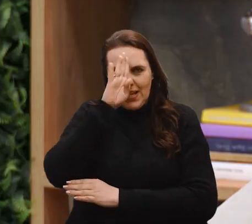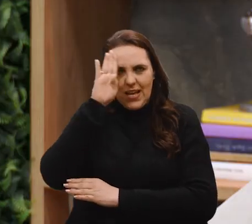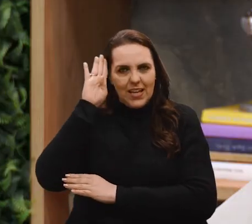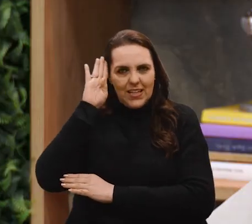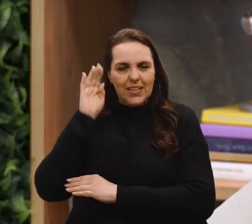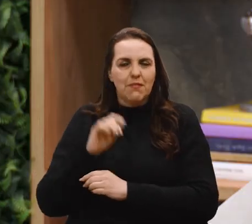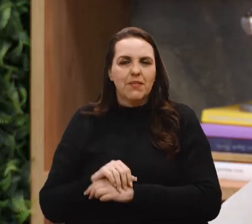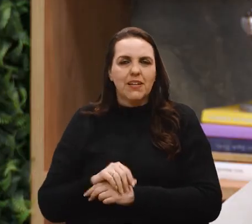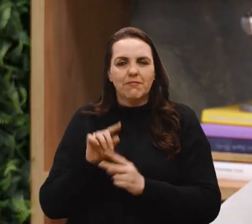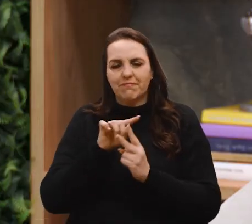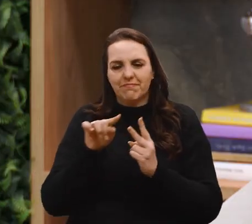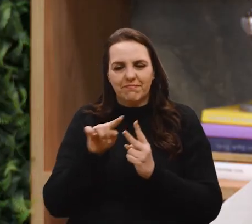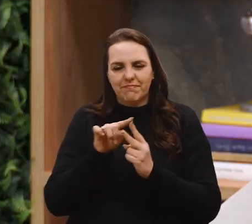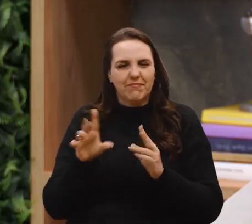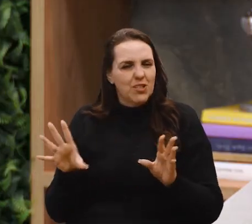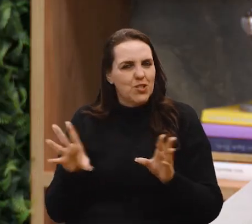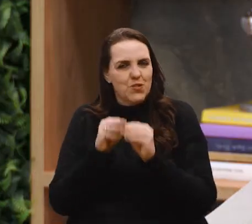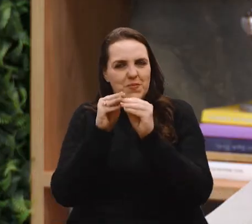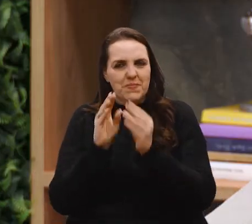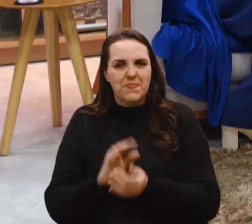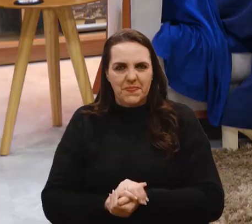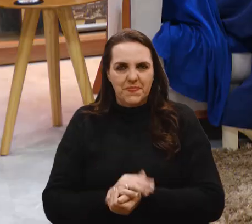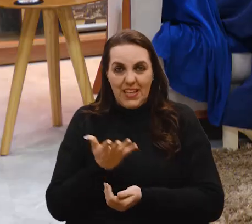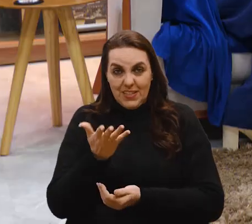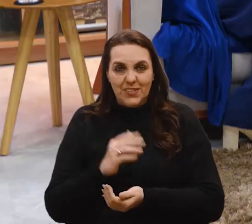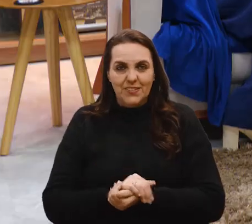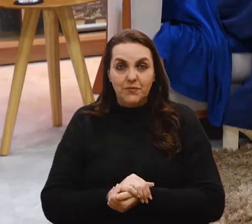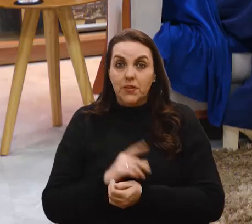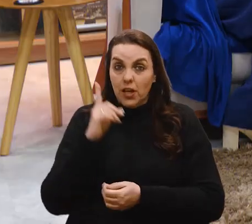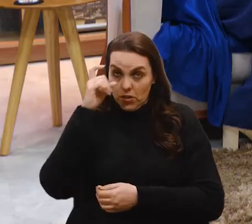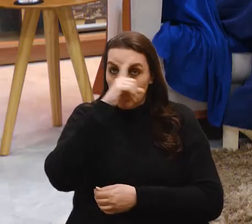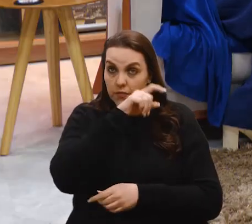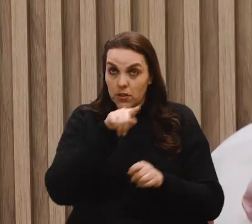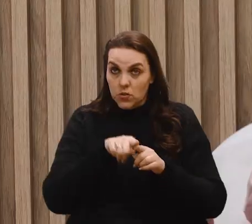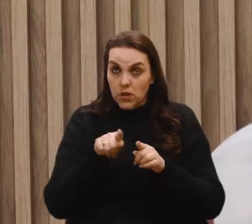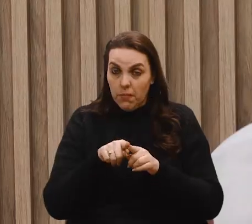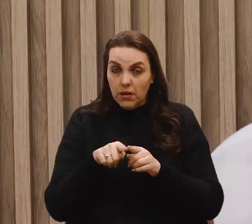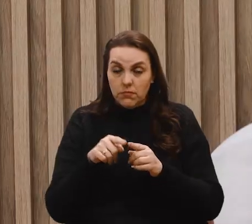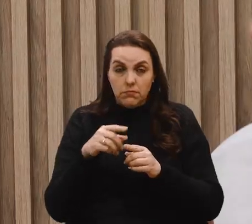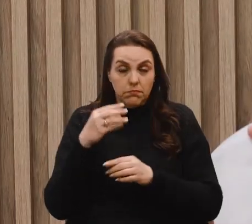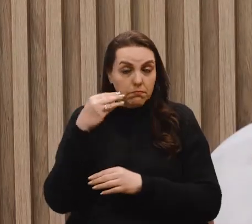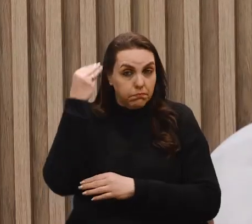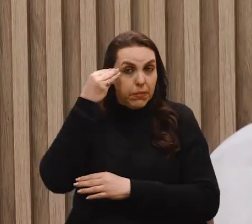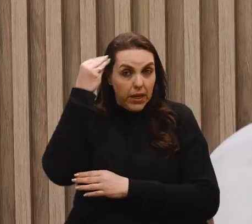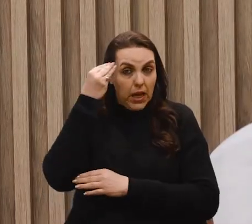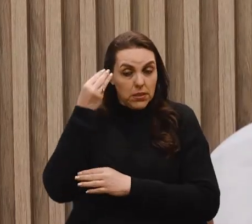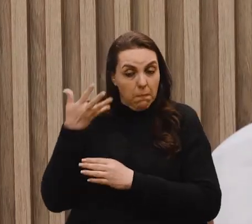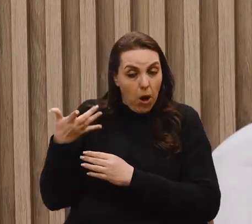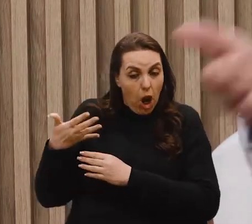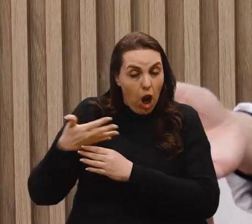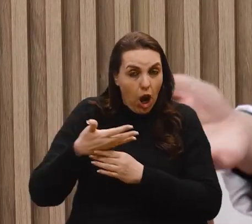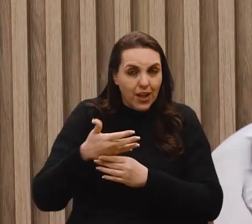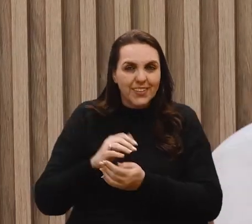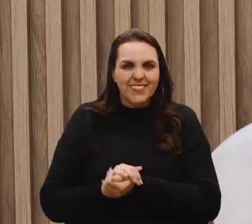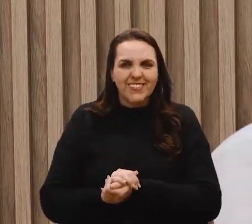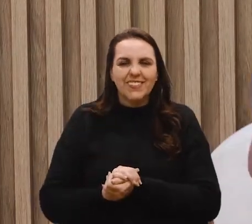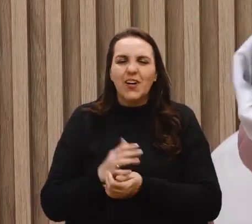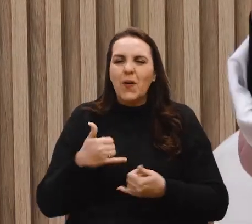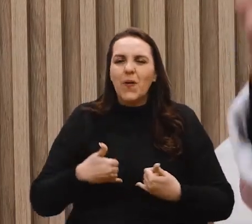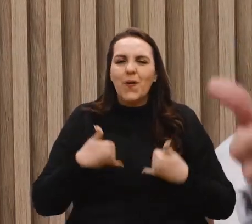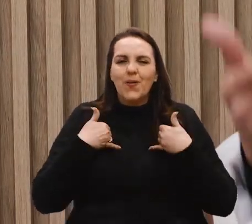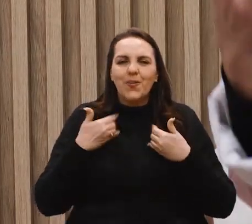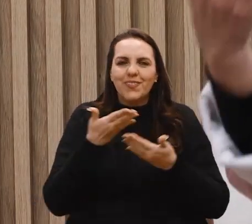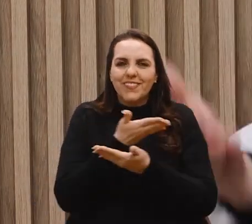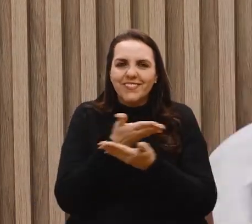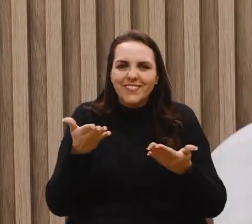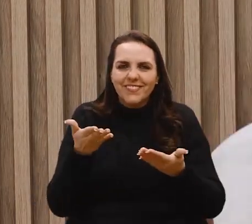é essas 2, vamos resumir. Ai, meu Deus do céu, vocês viram como é difícil também? Acabou ser tão grande que fica difícil de compactar, mas a gente sente maior orgulho,